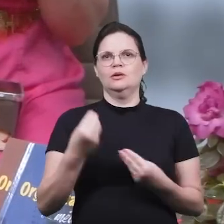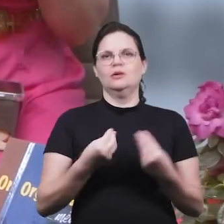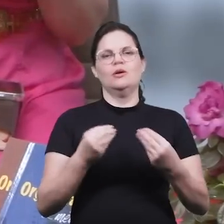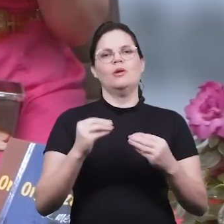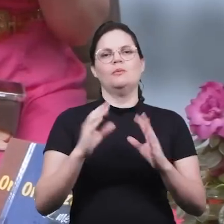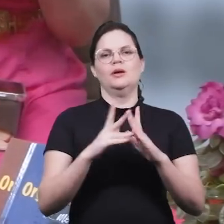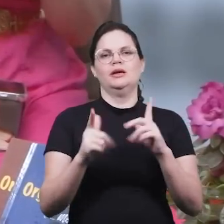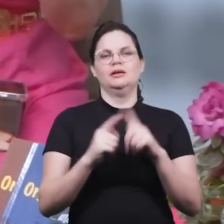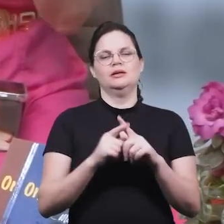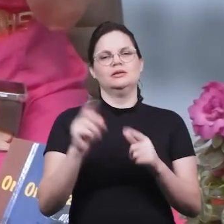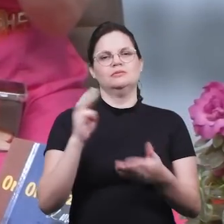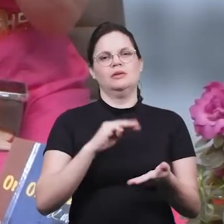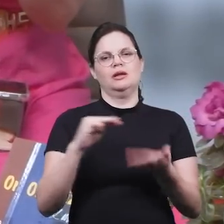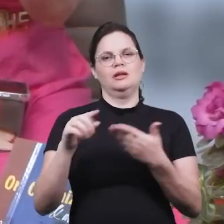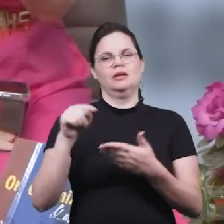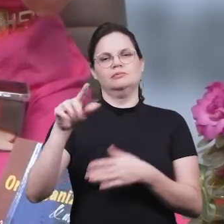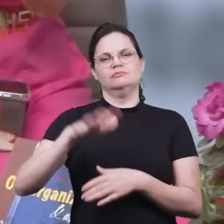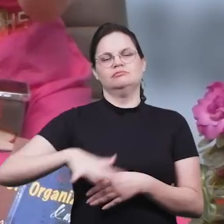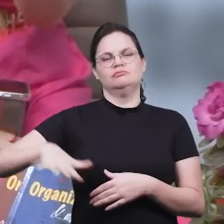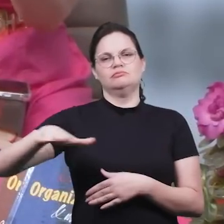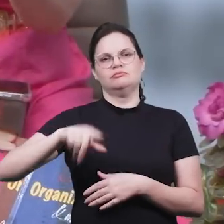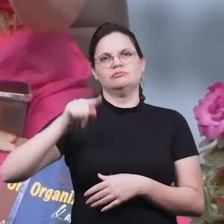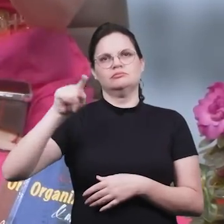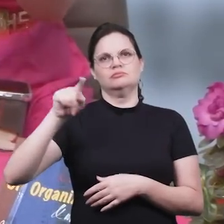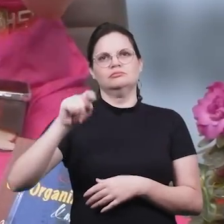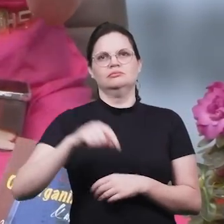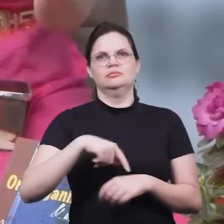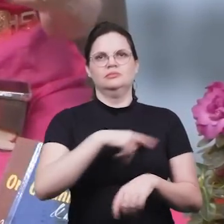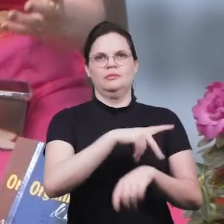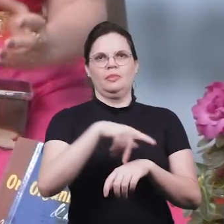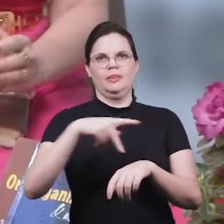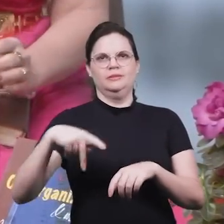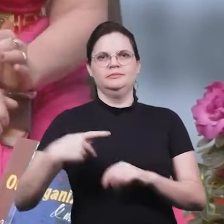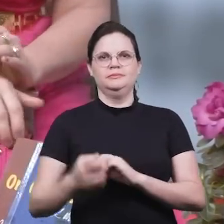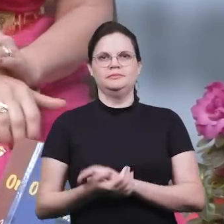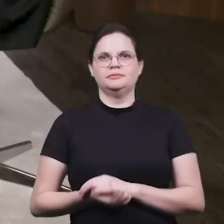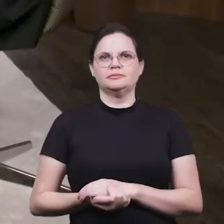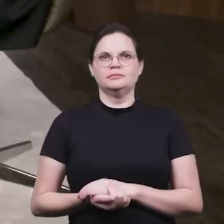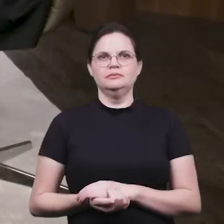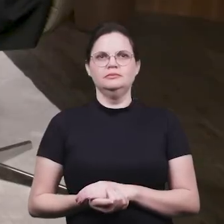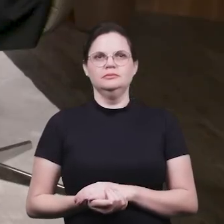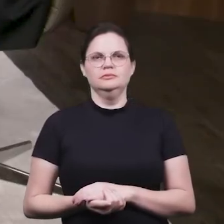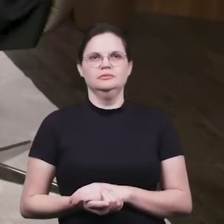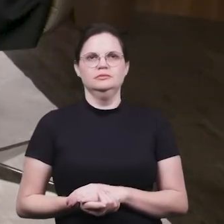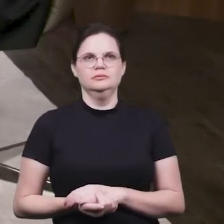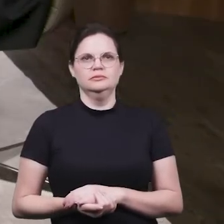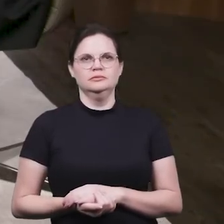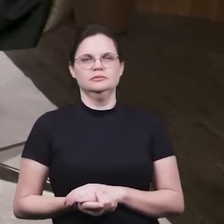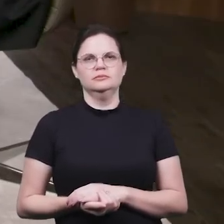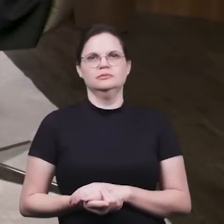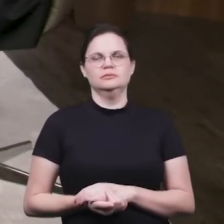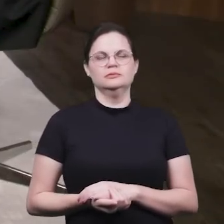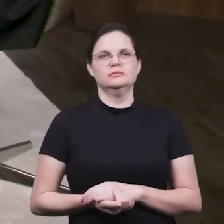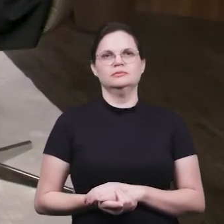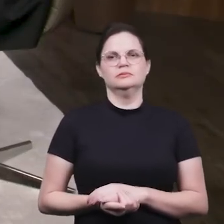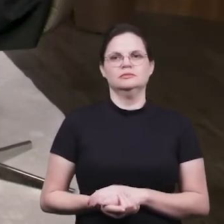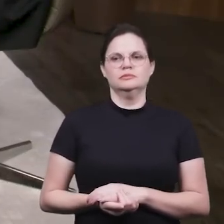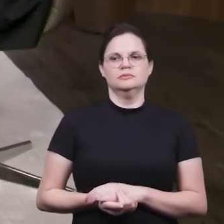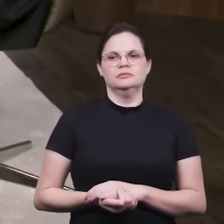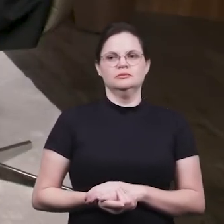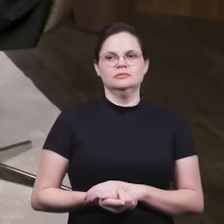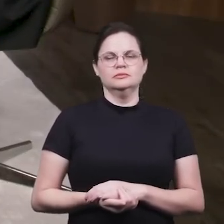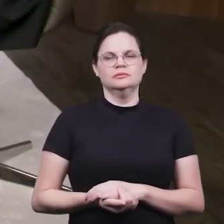obra do Senhor naqueles países, naquelas cidades? Hoje nós